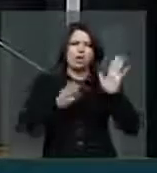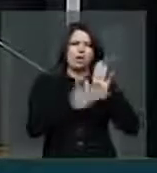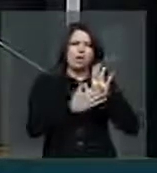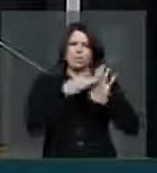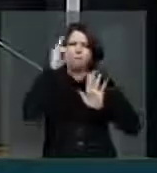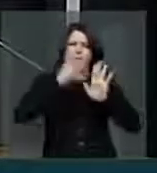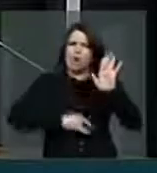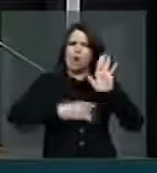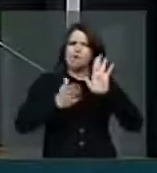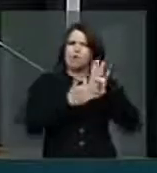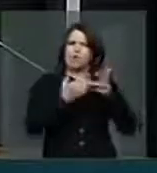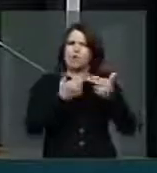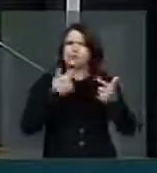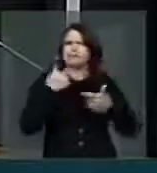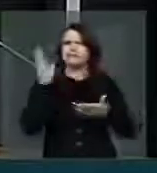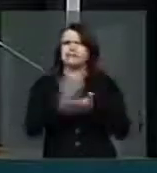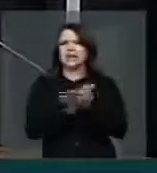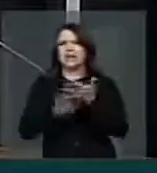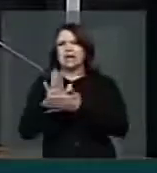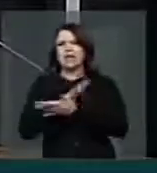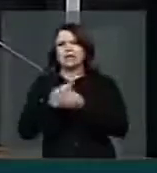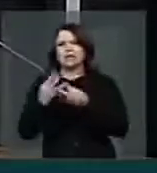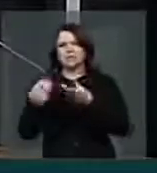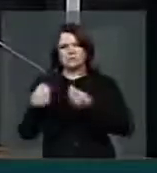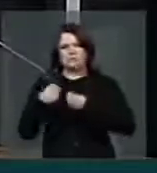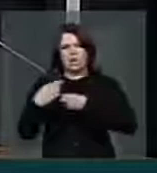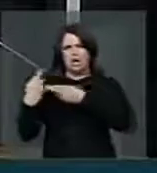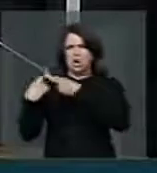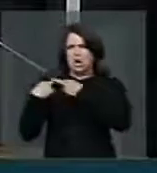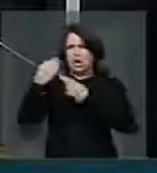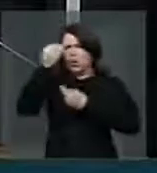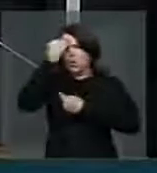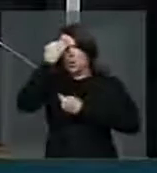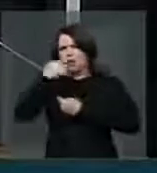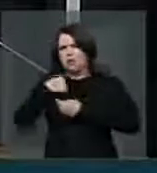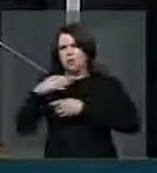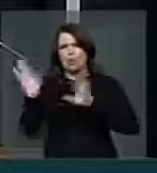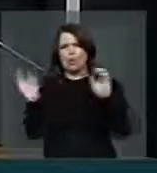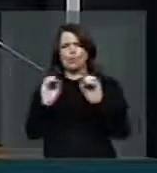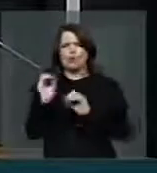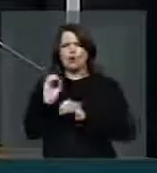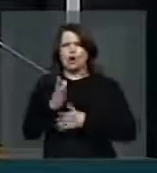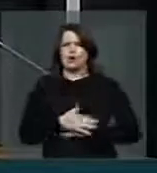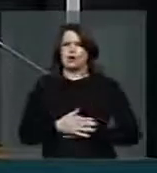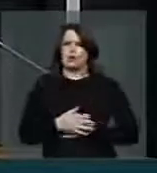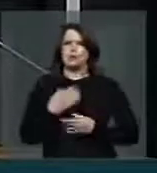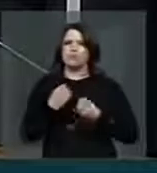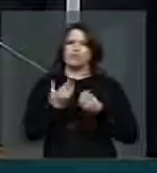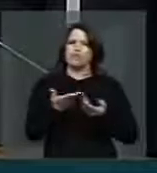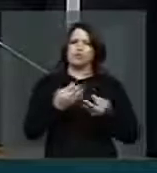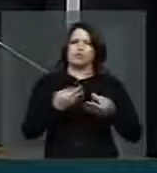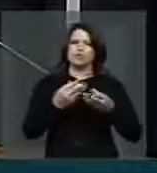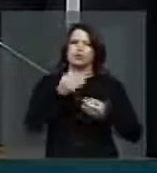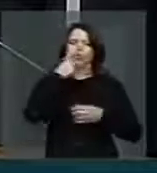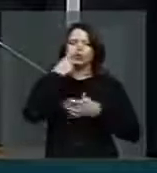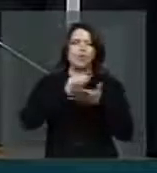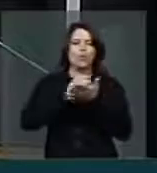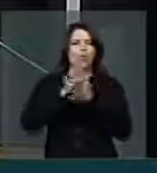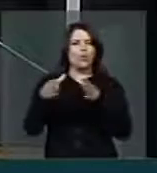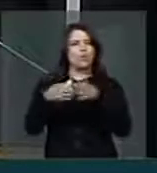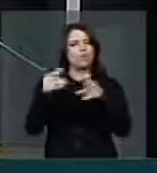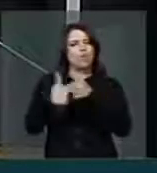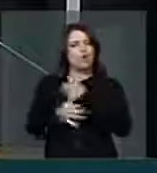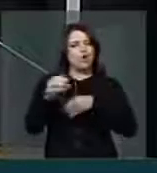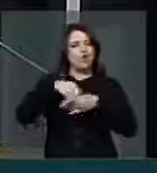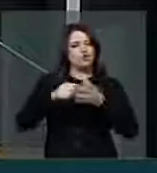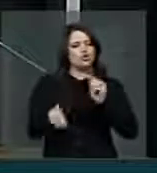prova concreta que me responsabilize pelos fatos que estão sendo narrados lá. Então eu vou passar para a taquigrafia, para que conste dos